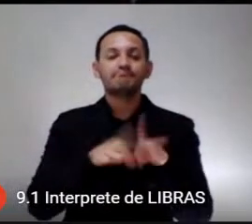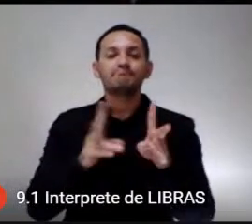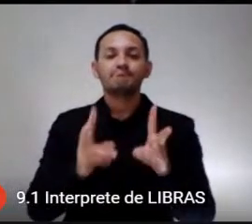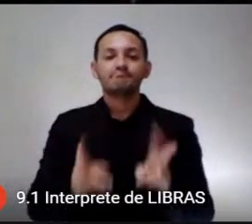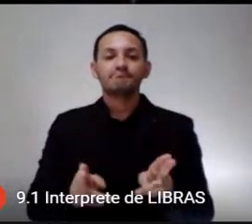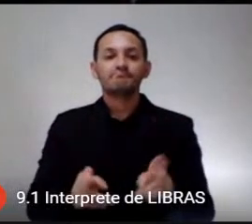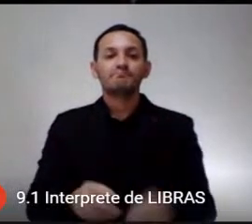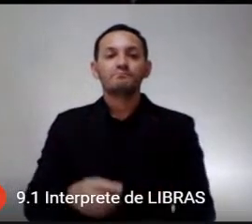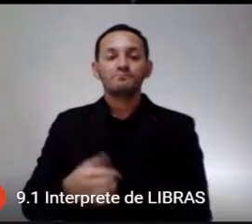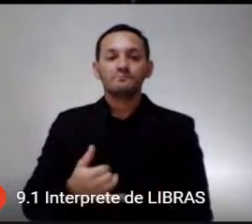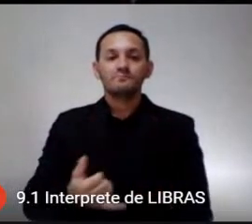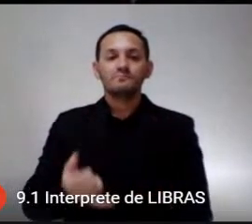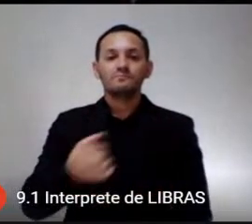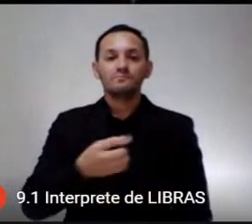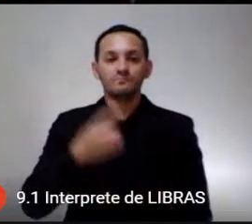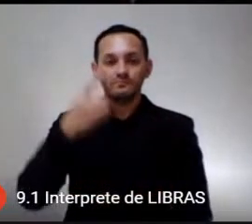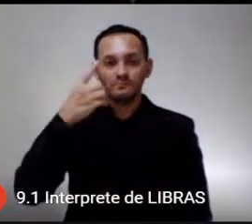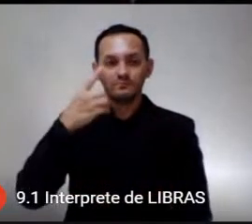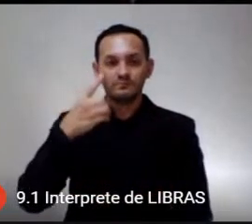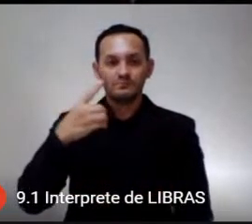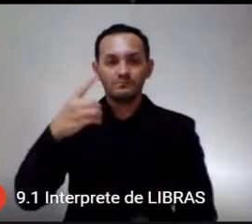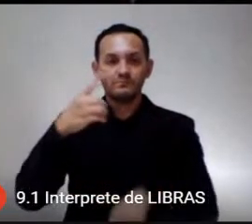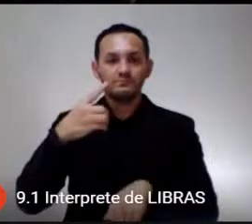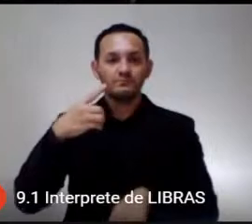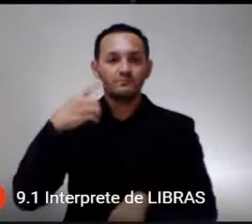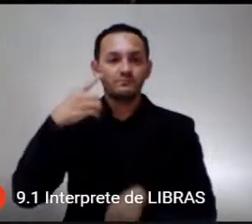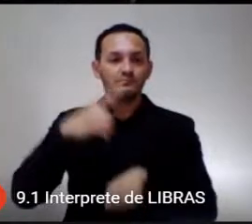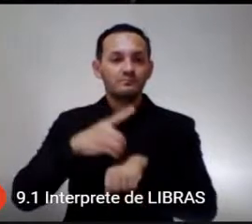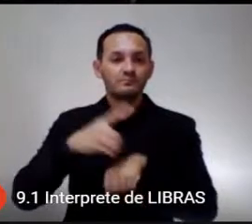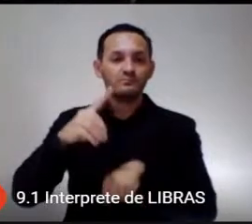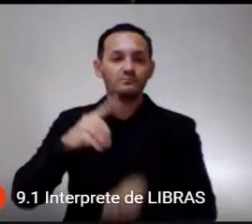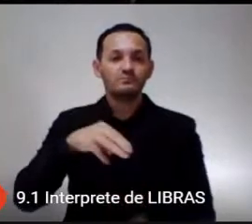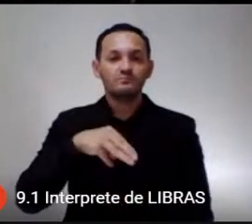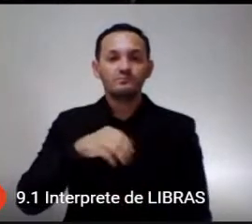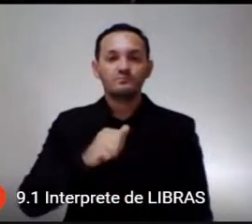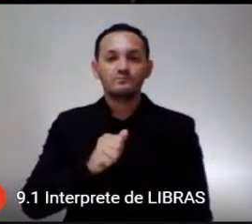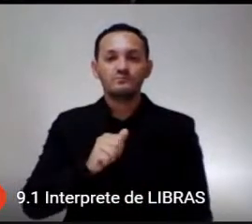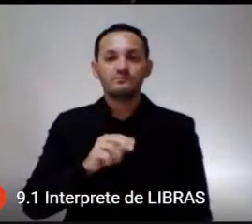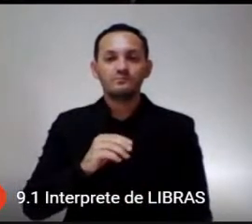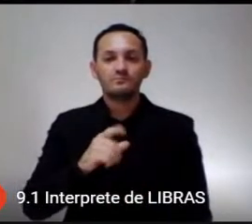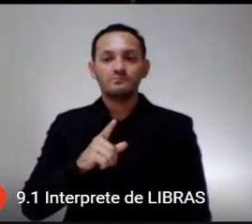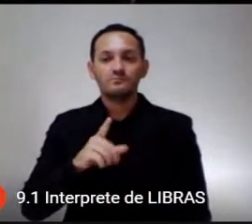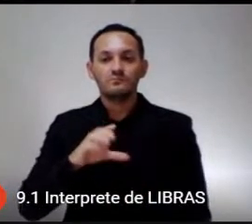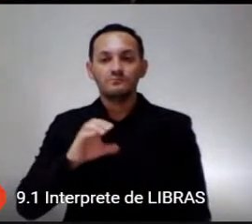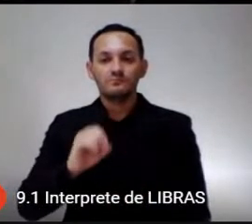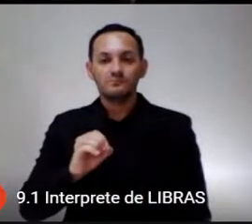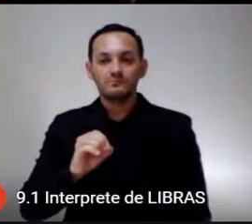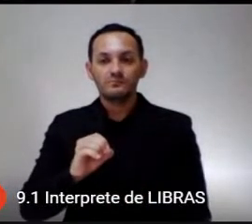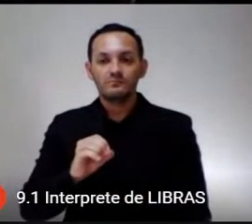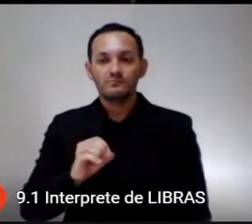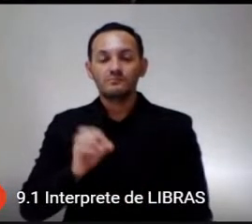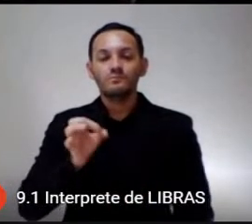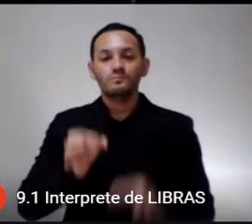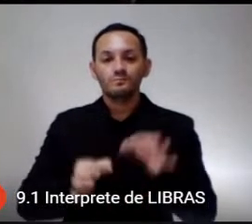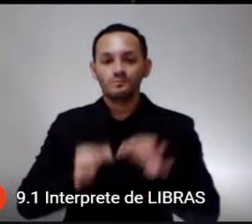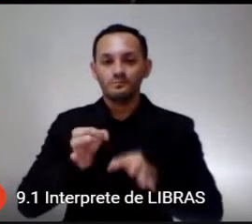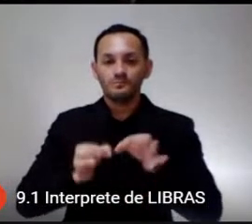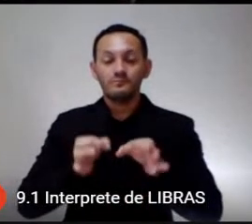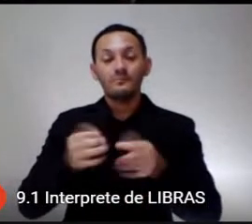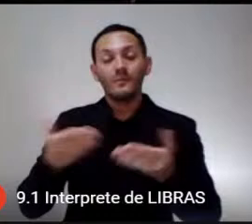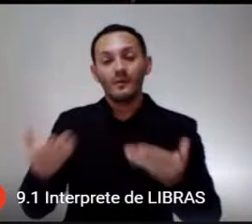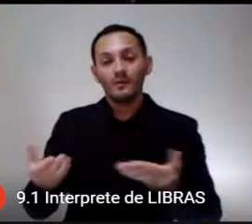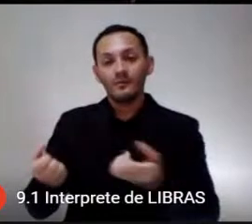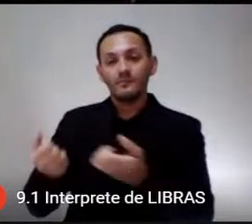Marcelo Cordeiro, não sei se nesse nós tivemos a oportunidade de debater mais a fundo, assim como estamos fazendo agora, né?